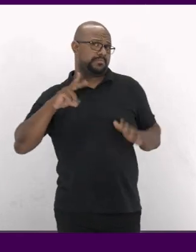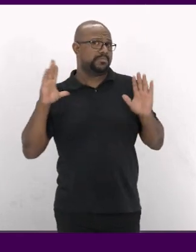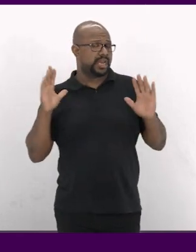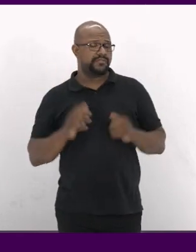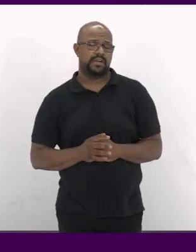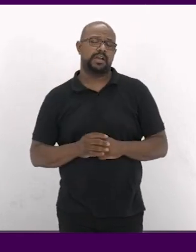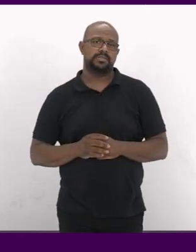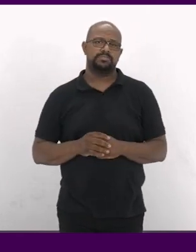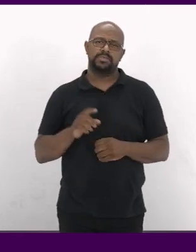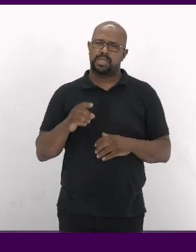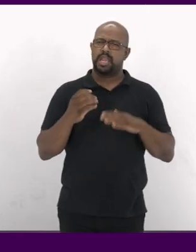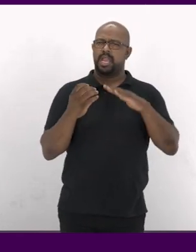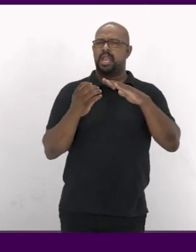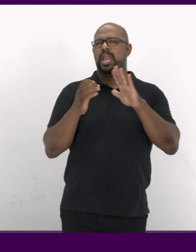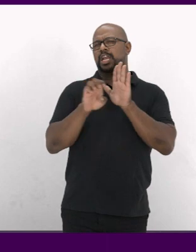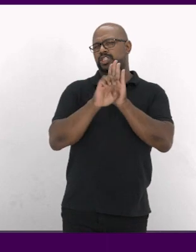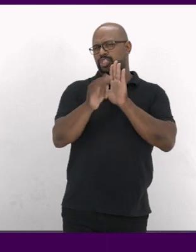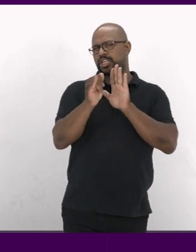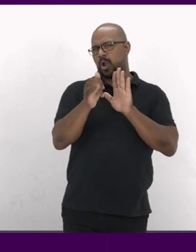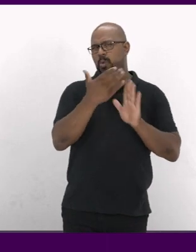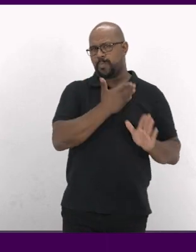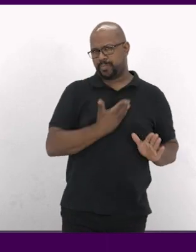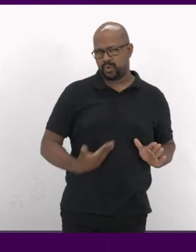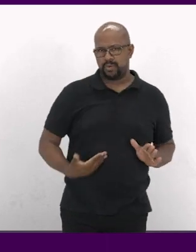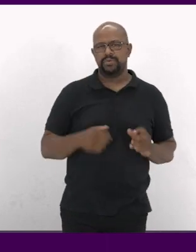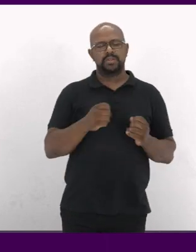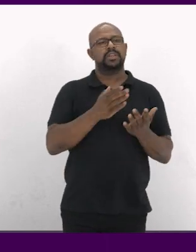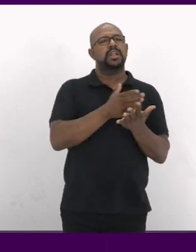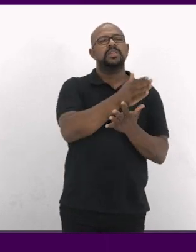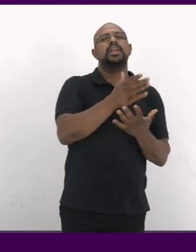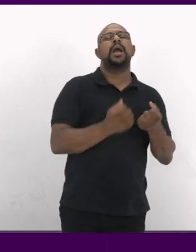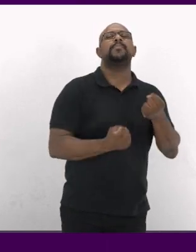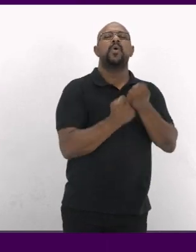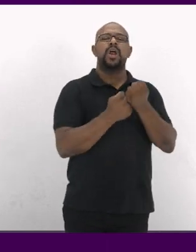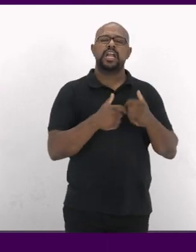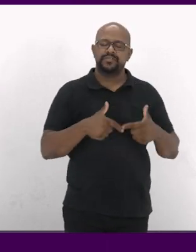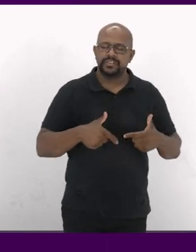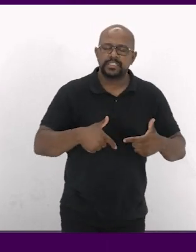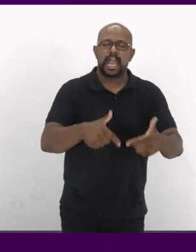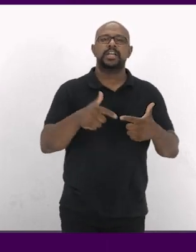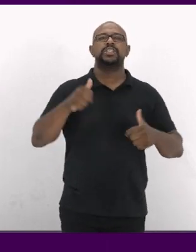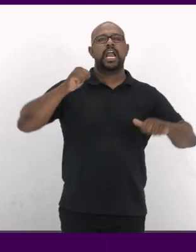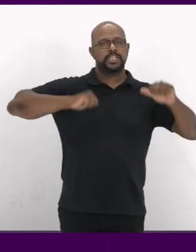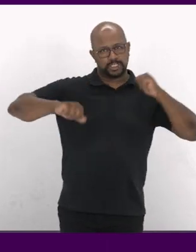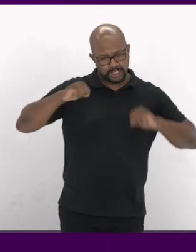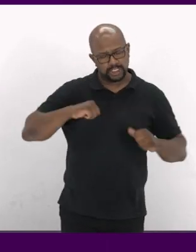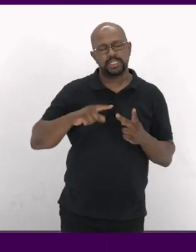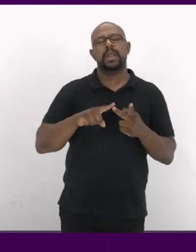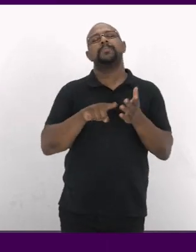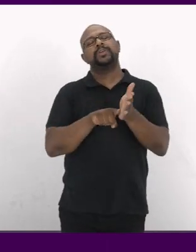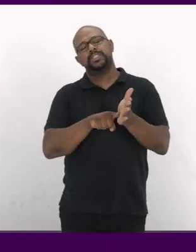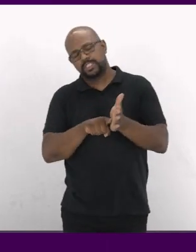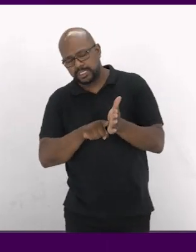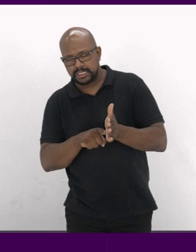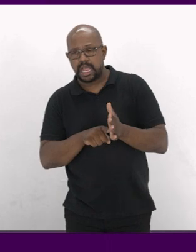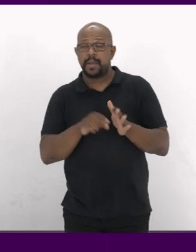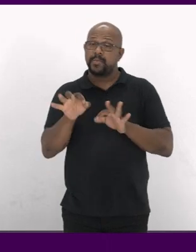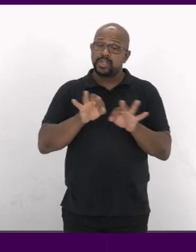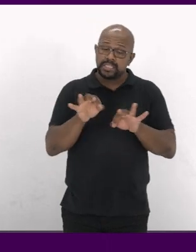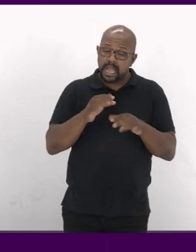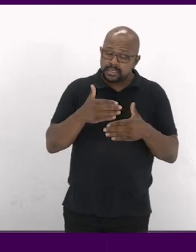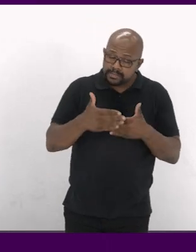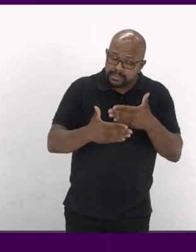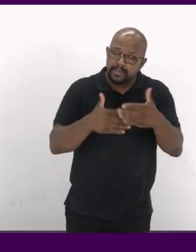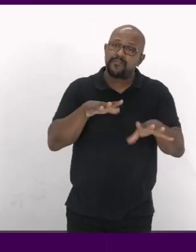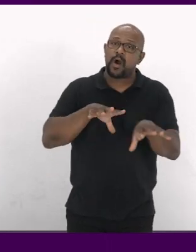privadas. Os editais públicos, em geral, podem apresentar linhas de apoio às atividades artísticas, à pesquisa, aos